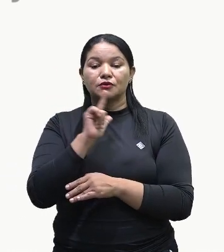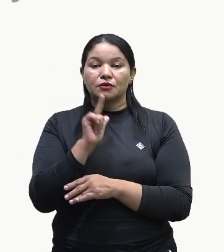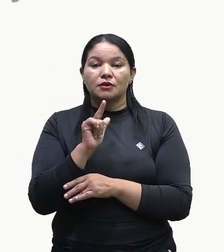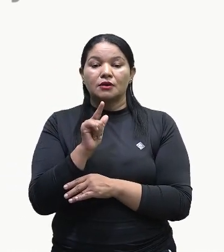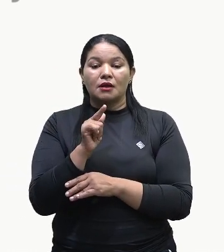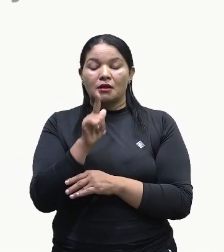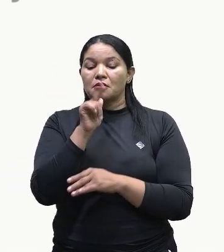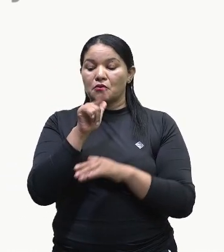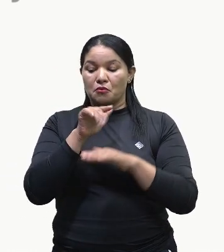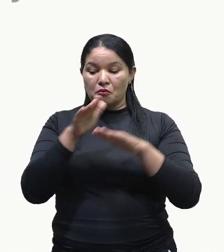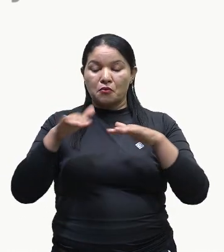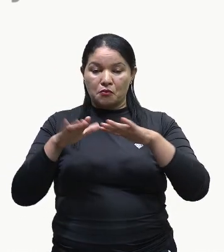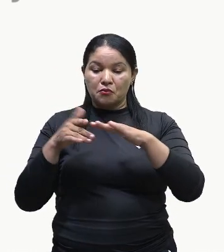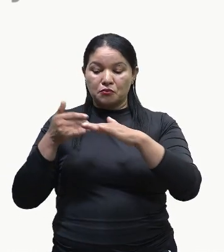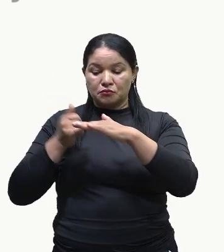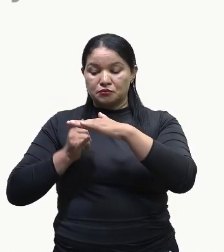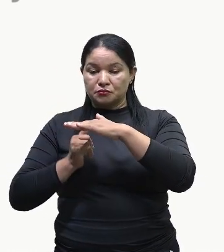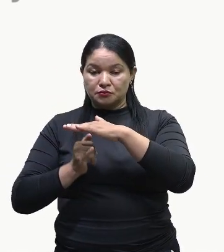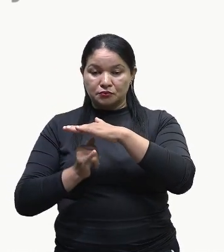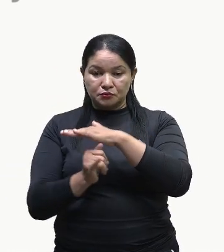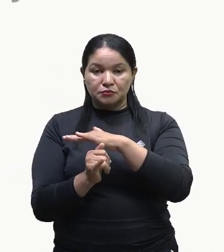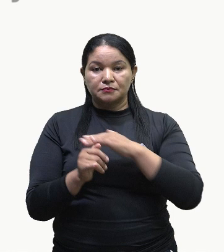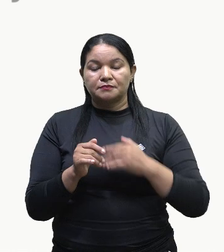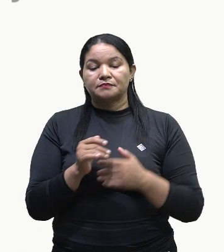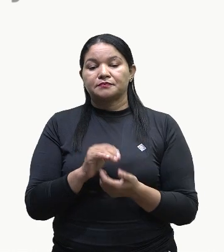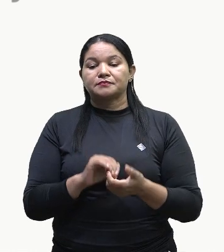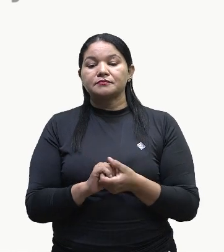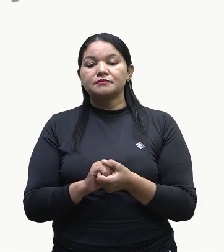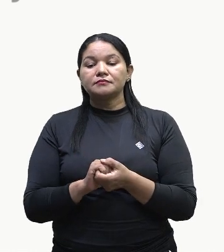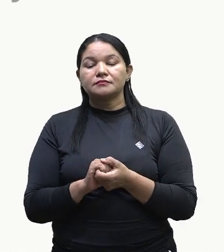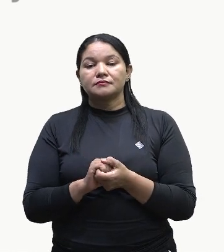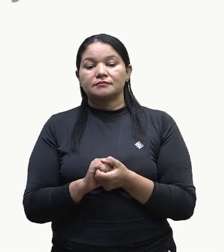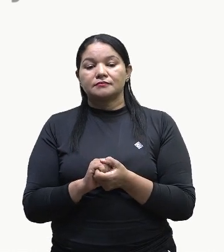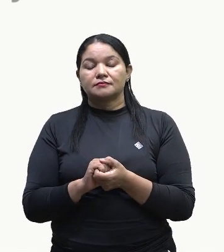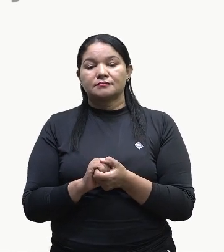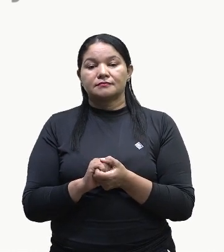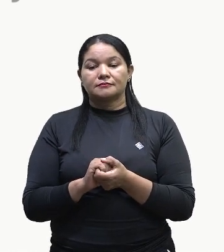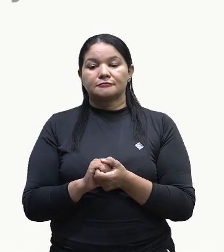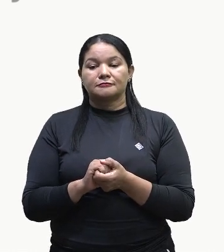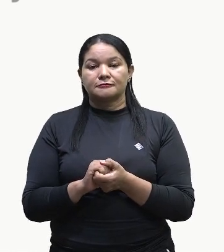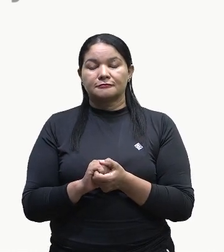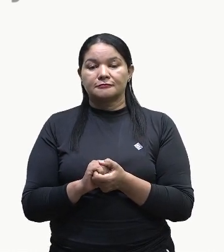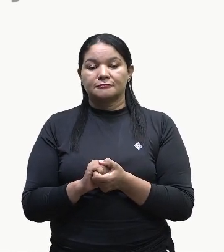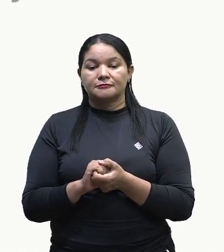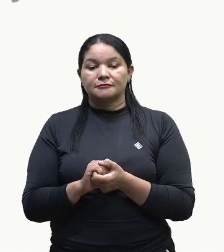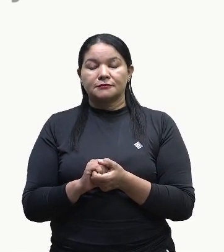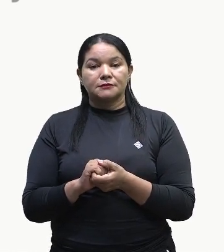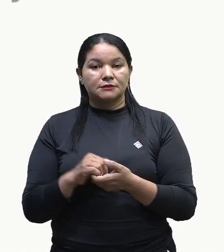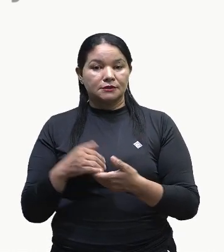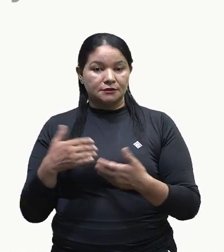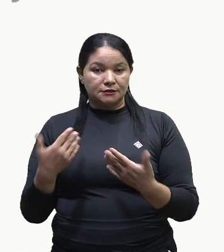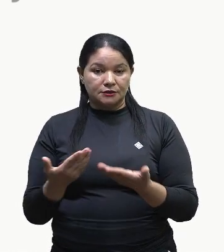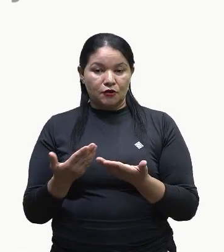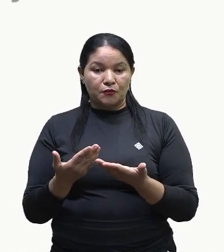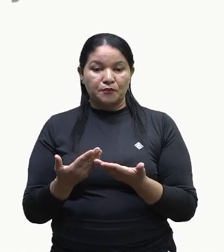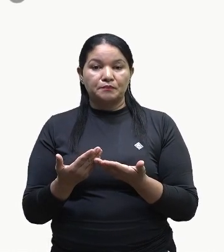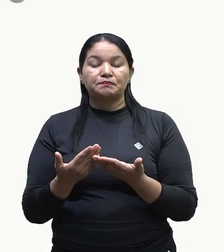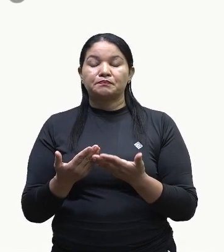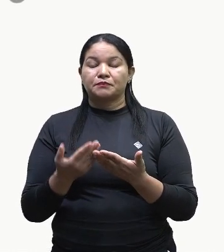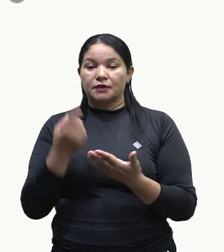bajo el agua. Então, o submarino é aquele que vai bajo el agua, ou seja, né, embaixo